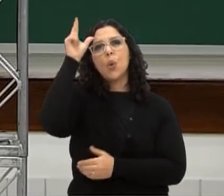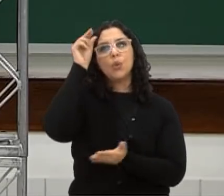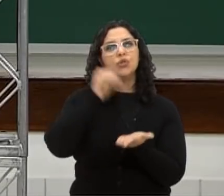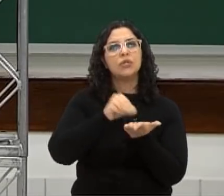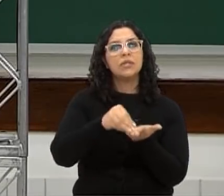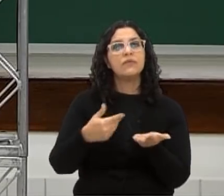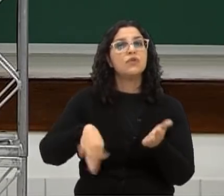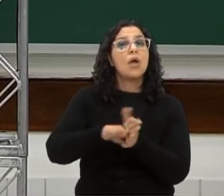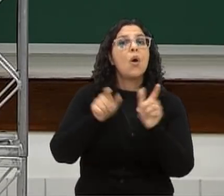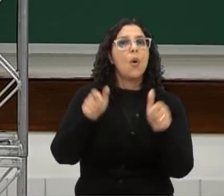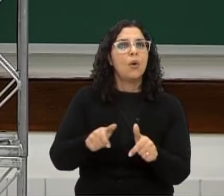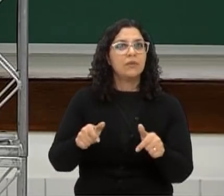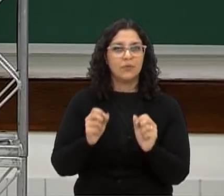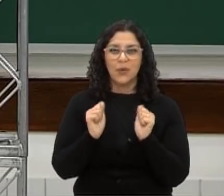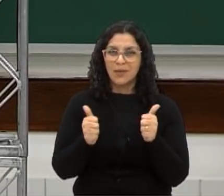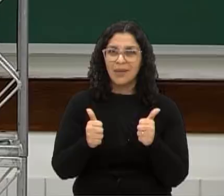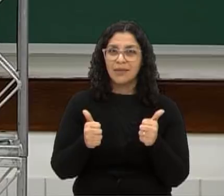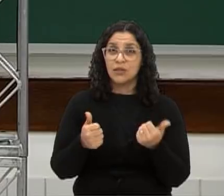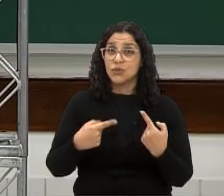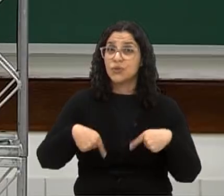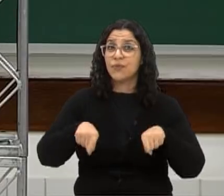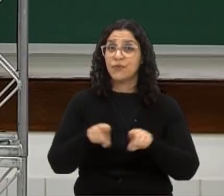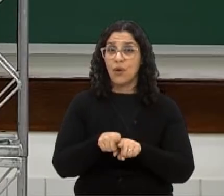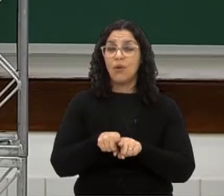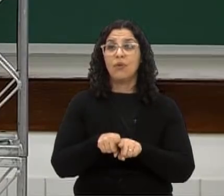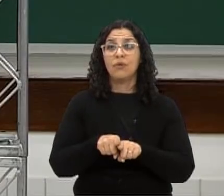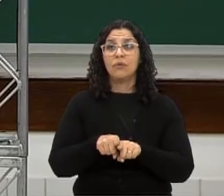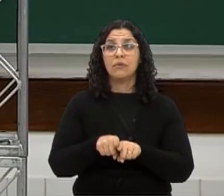pode nos levar. Ok, turminha? Então a gente volta